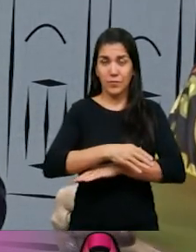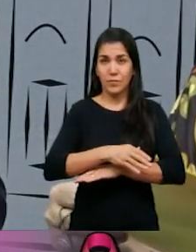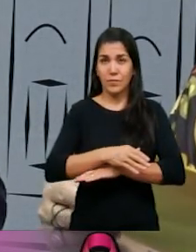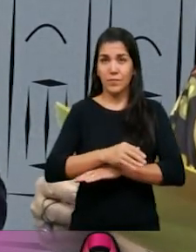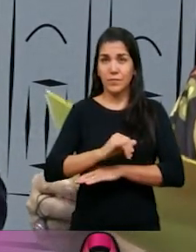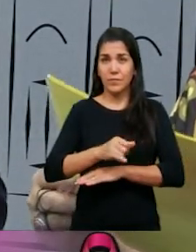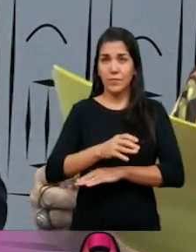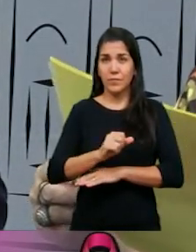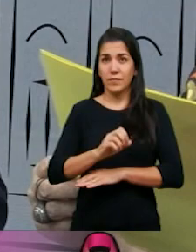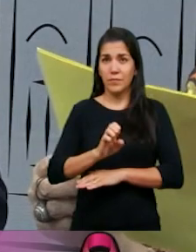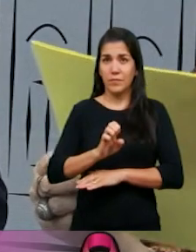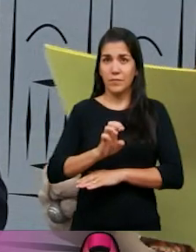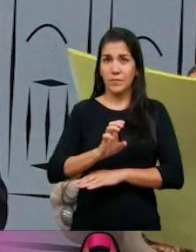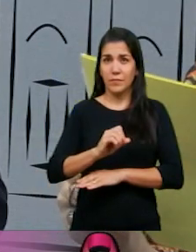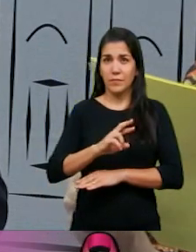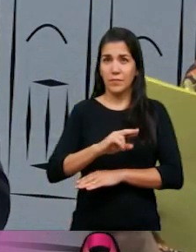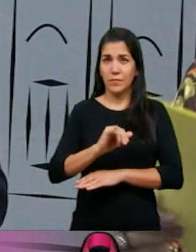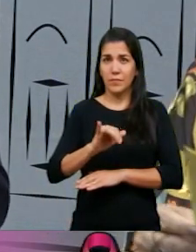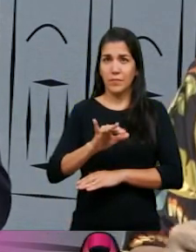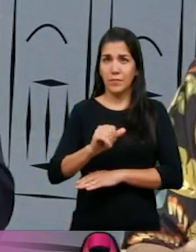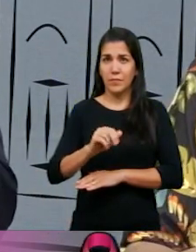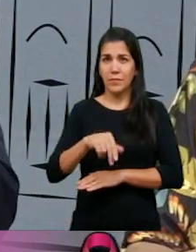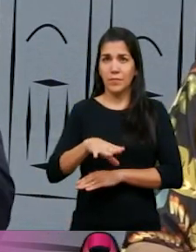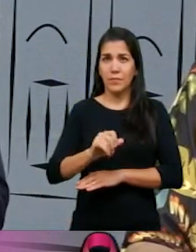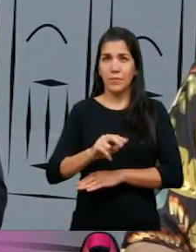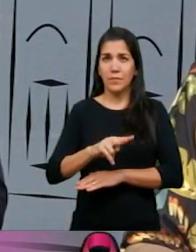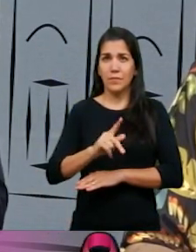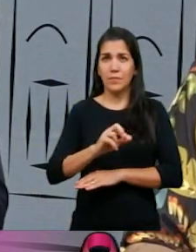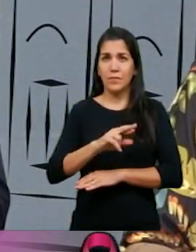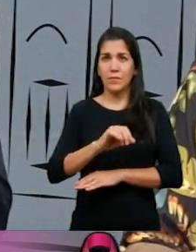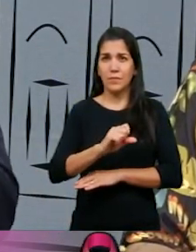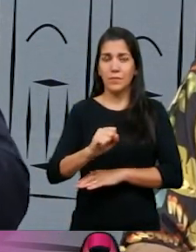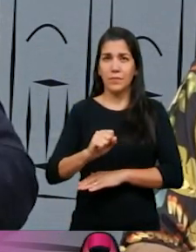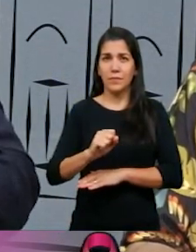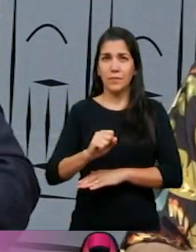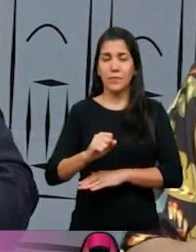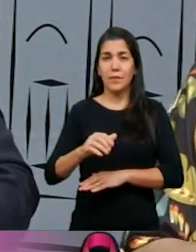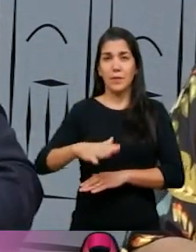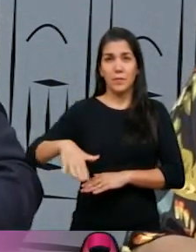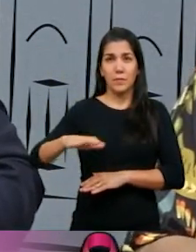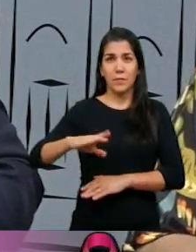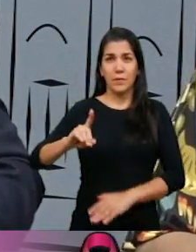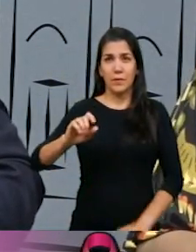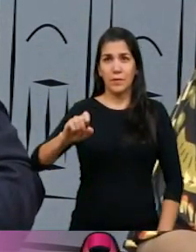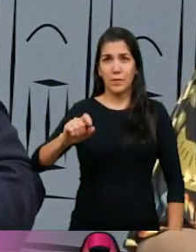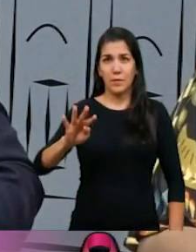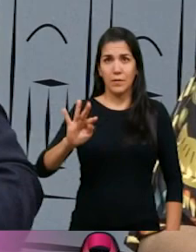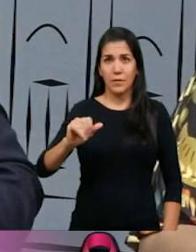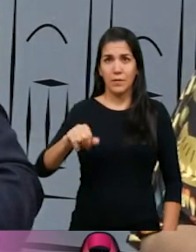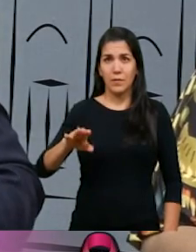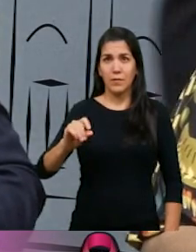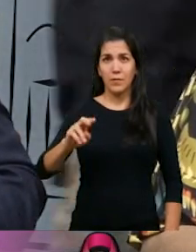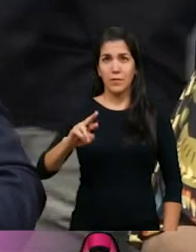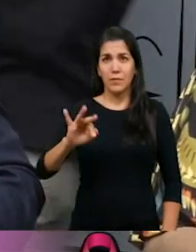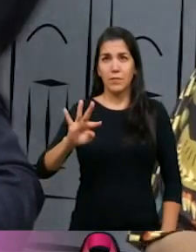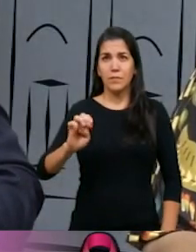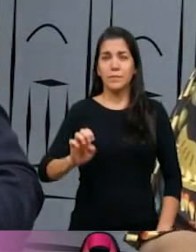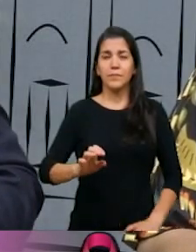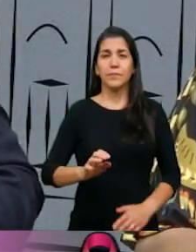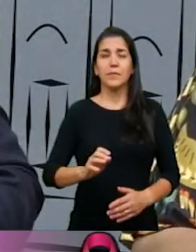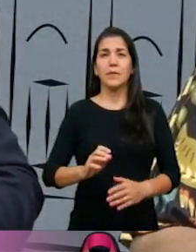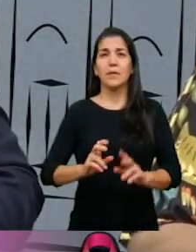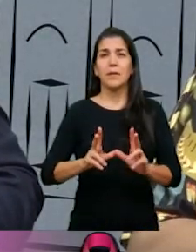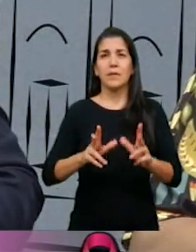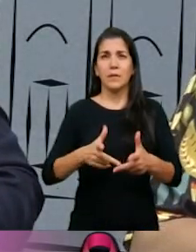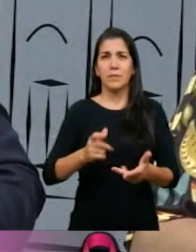rua 6 do residencial Costa Home, localizado no bairro Delta Norte. A Câmara Municipal de Araçatuba